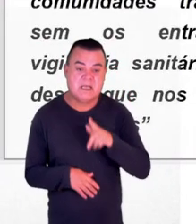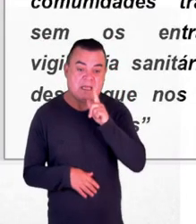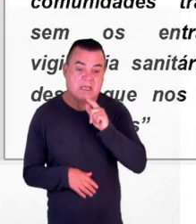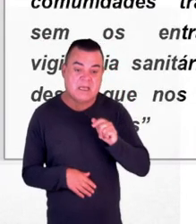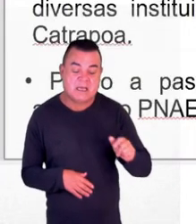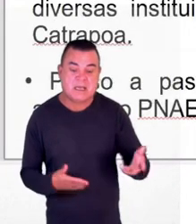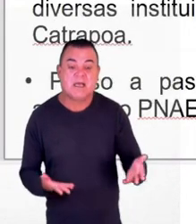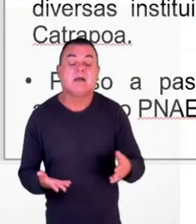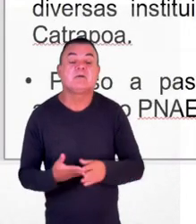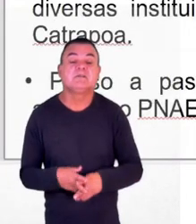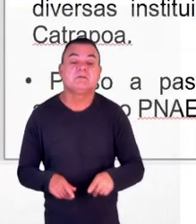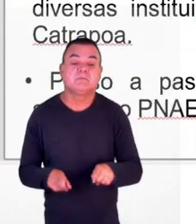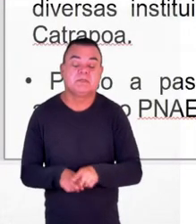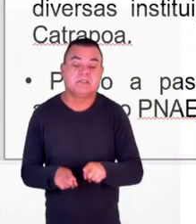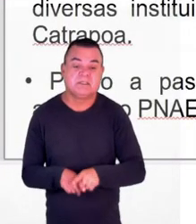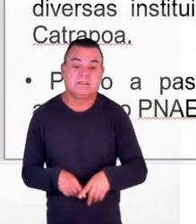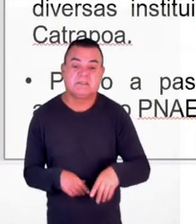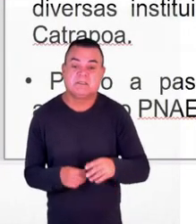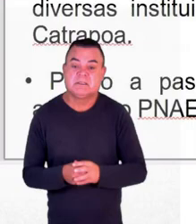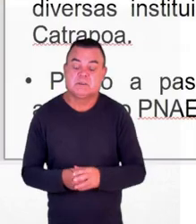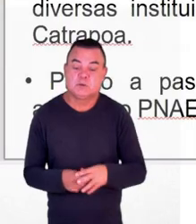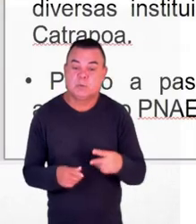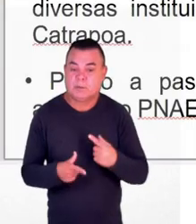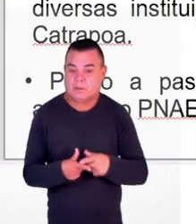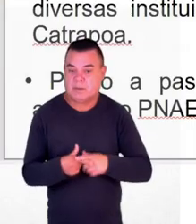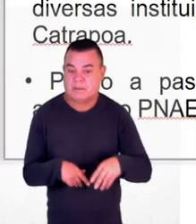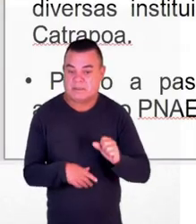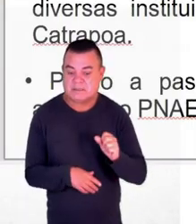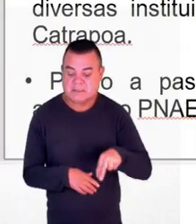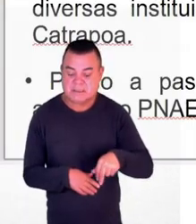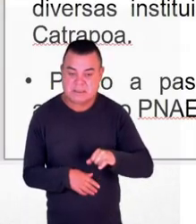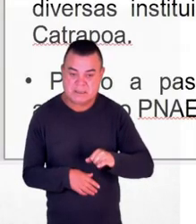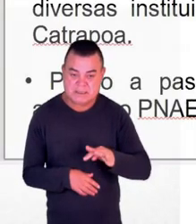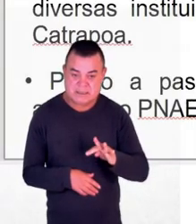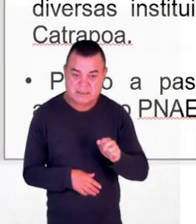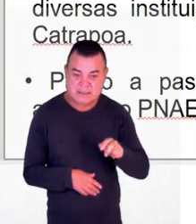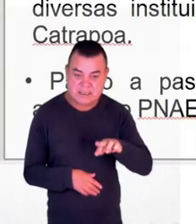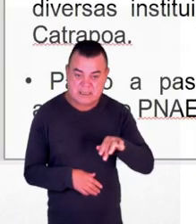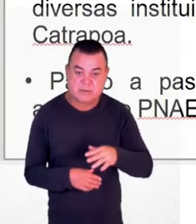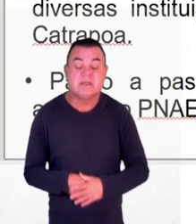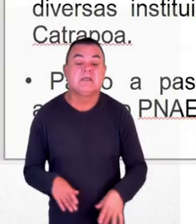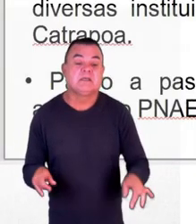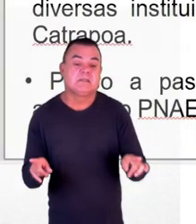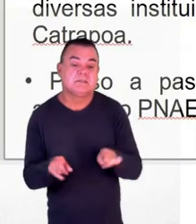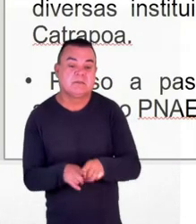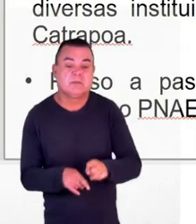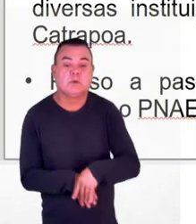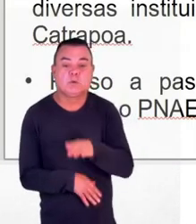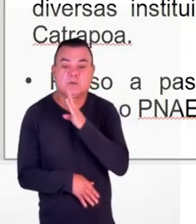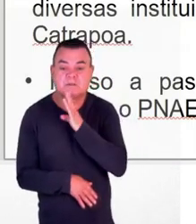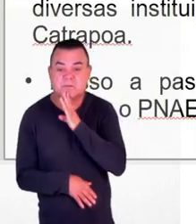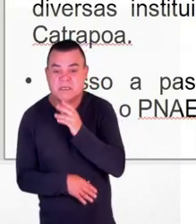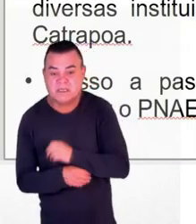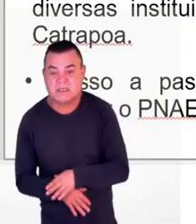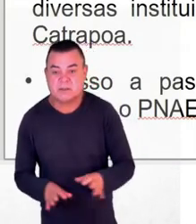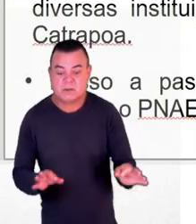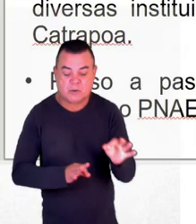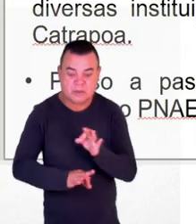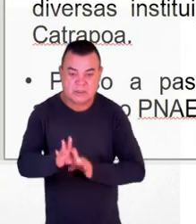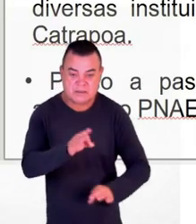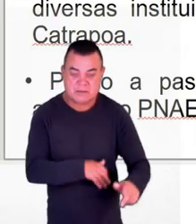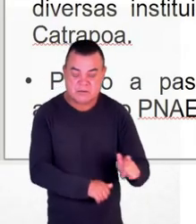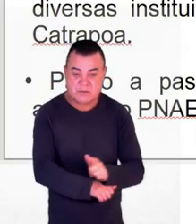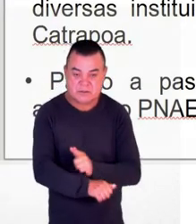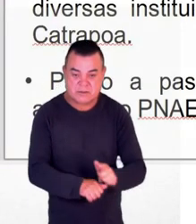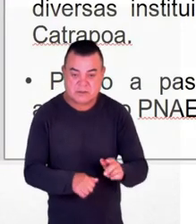solução eh oficina de sensibilização para a questão do gargalo do desconhecimento né da omissão dos gestores Então passa você a fazer